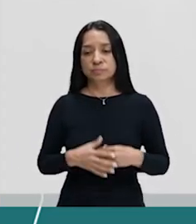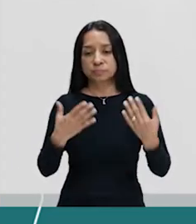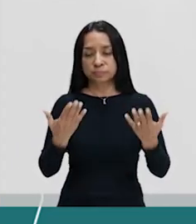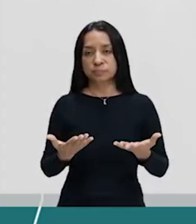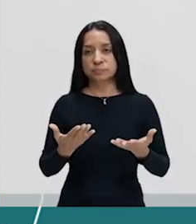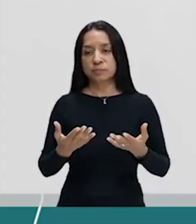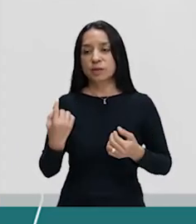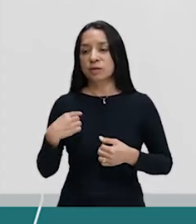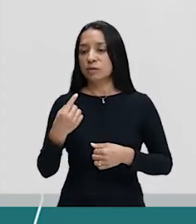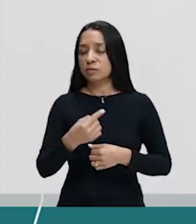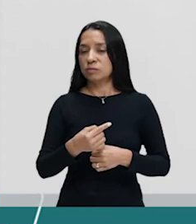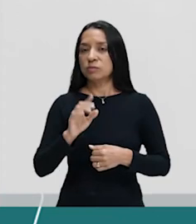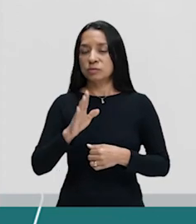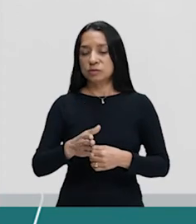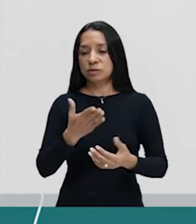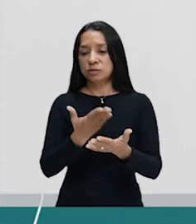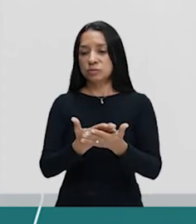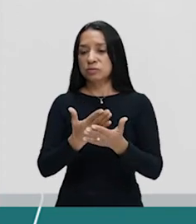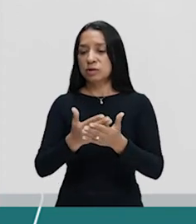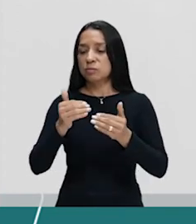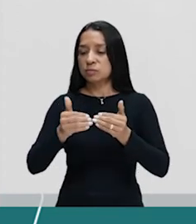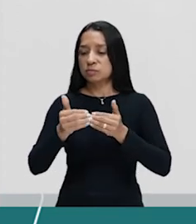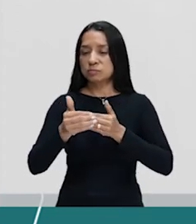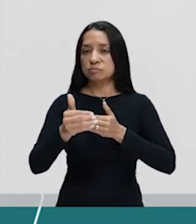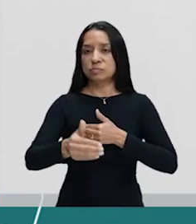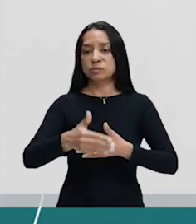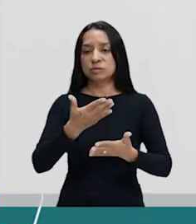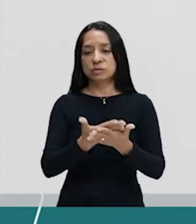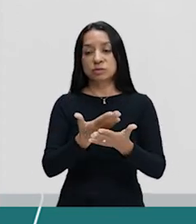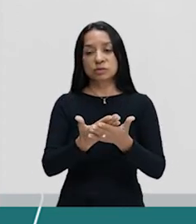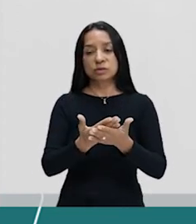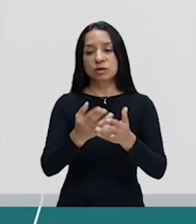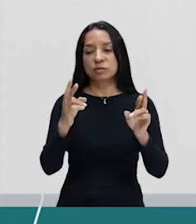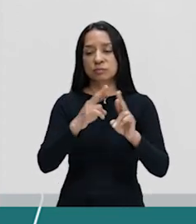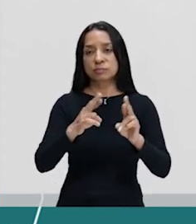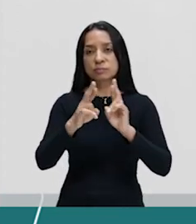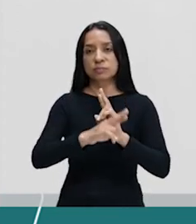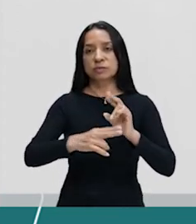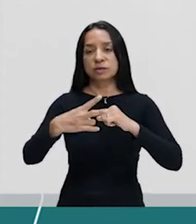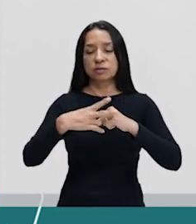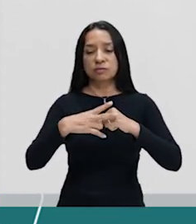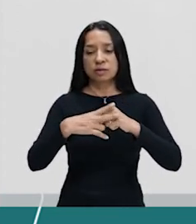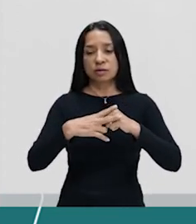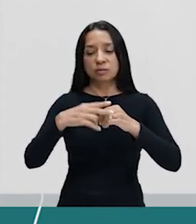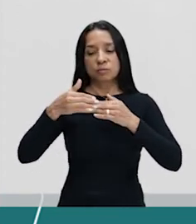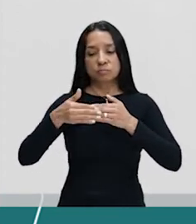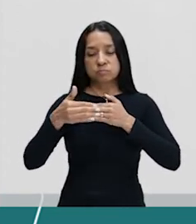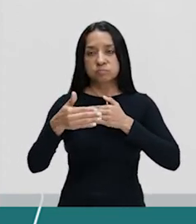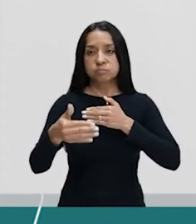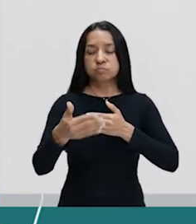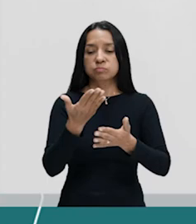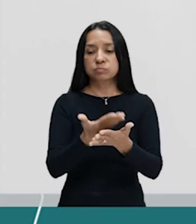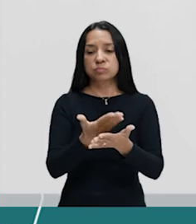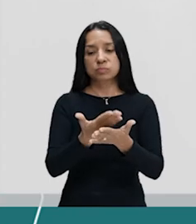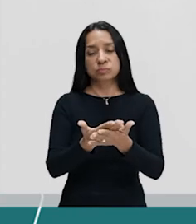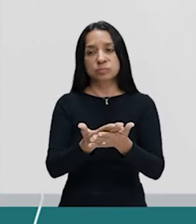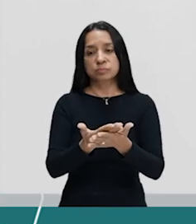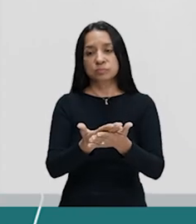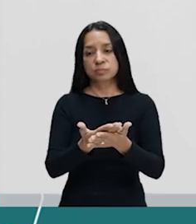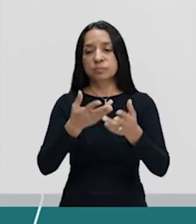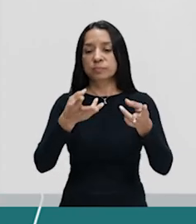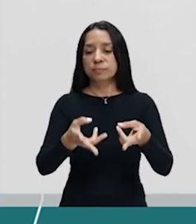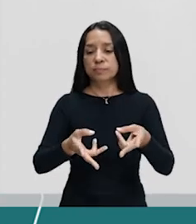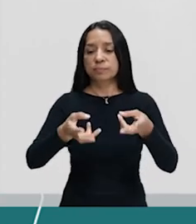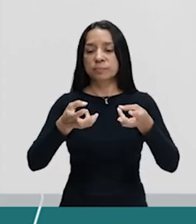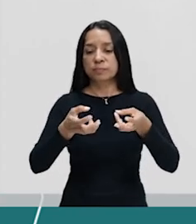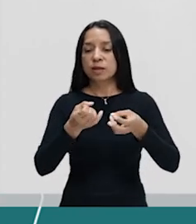certo? Nós já viemos de uma sequência de aulas sobre verbos. E pela sequência de aulas, você